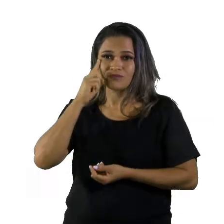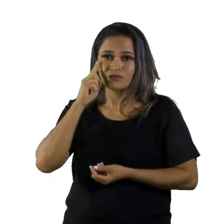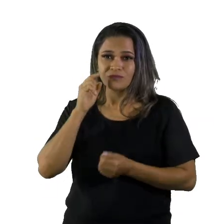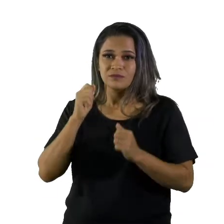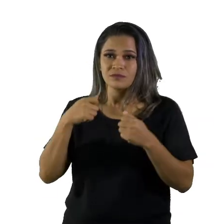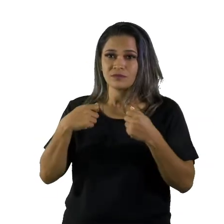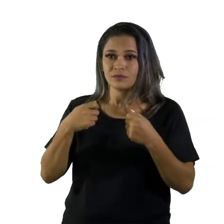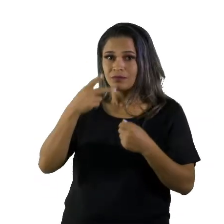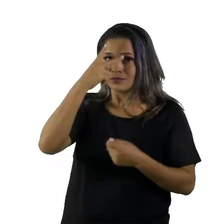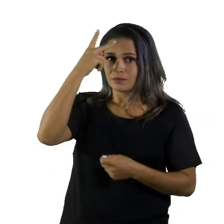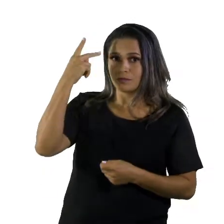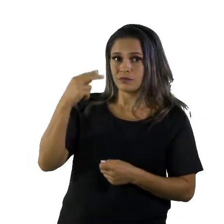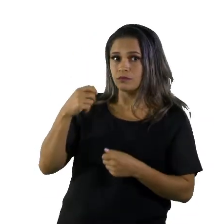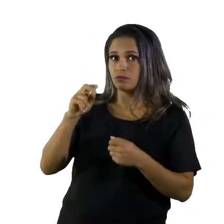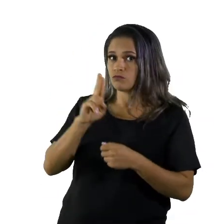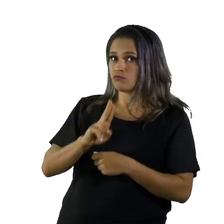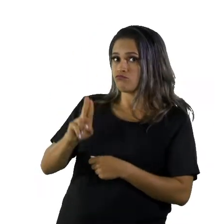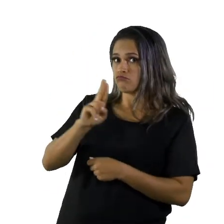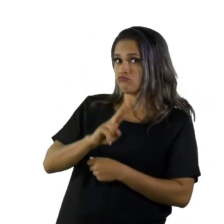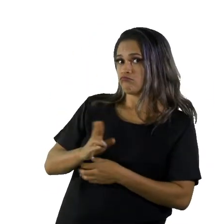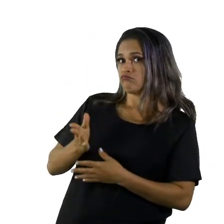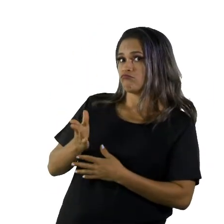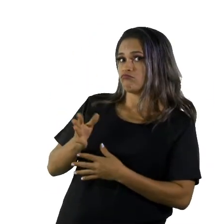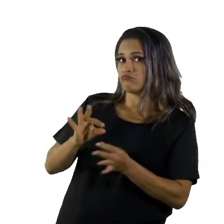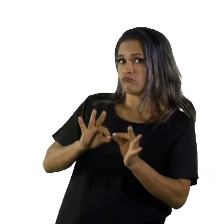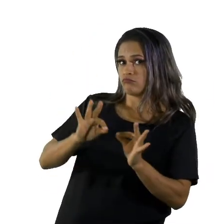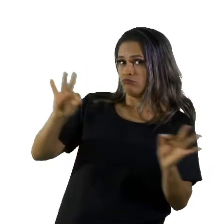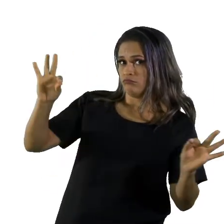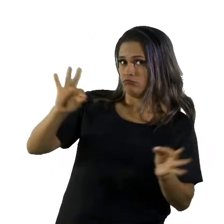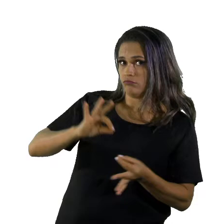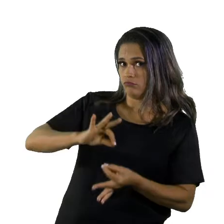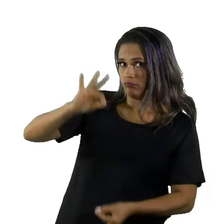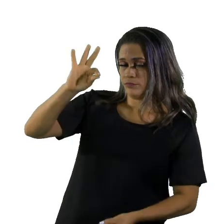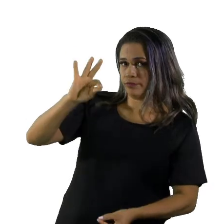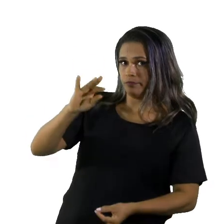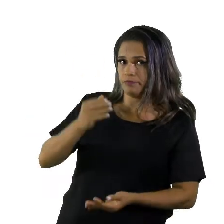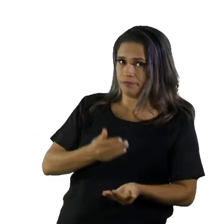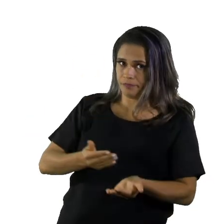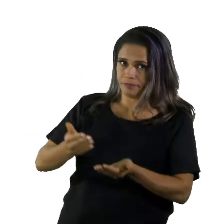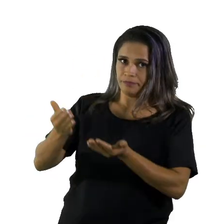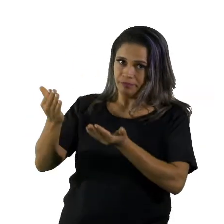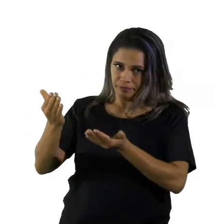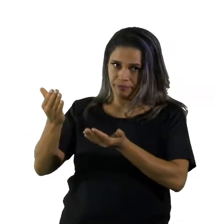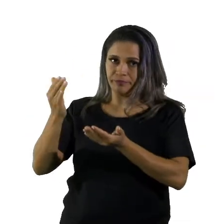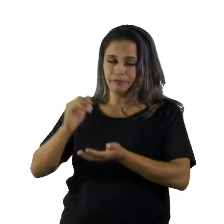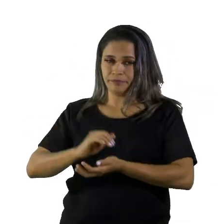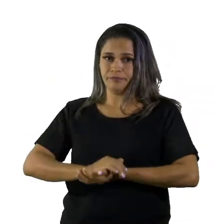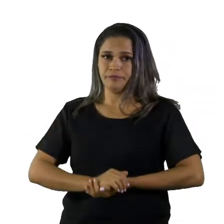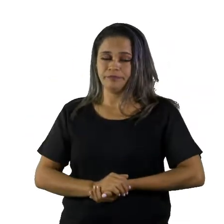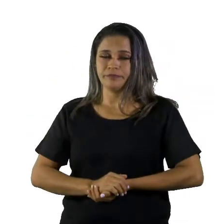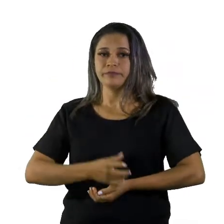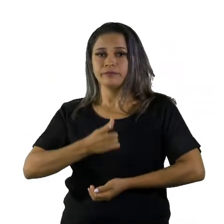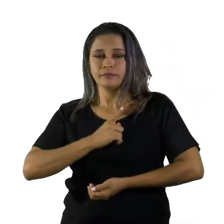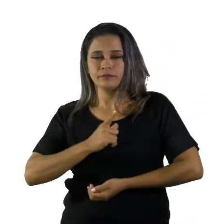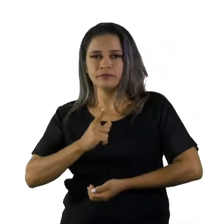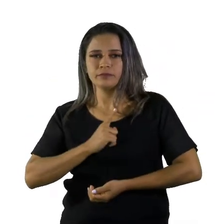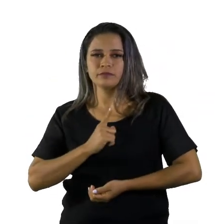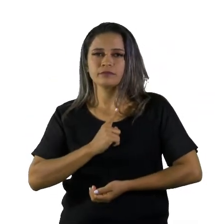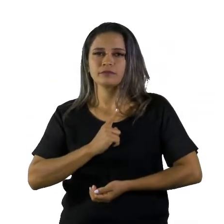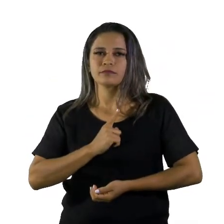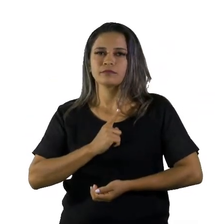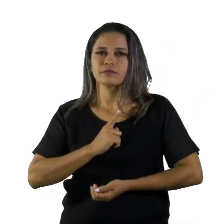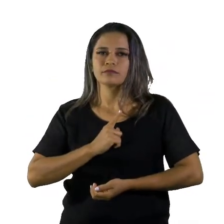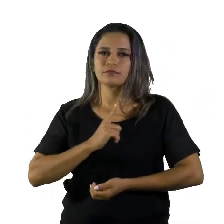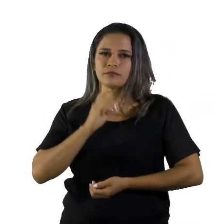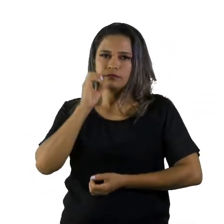pessoas utilizam da unidade de medida comprimento. Acompanha aí comigo. Nós temos aí, um